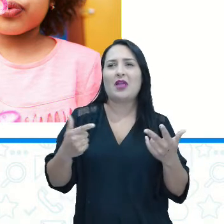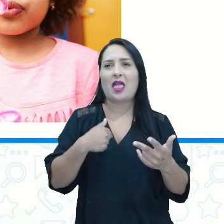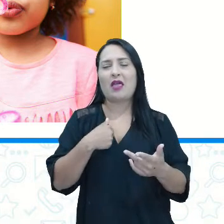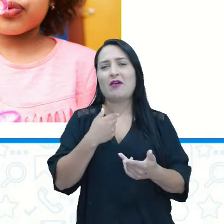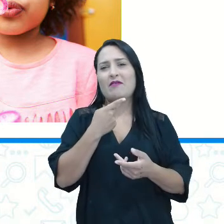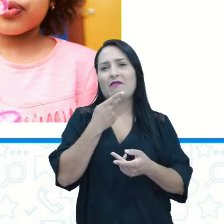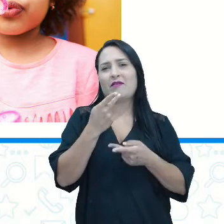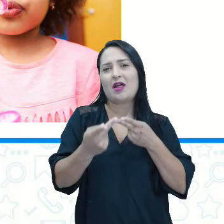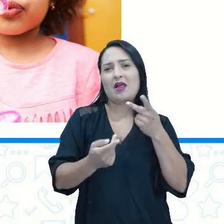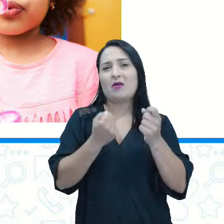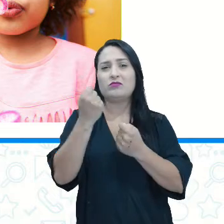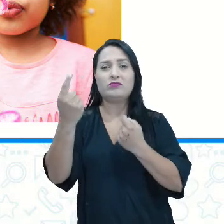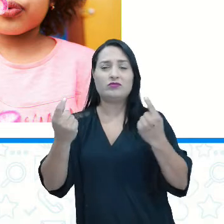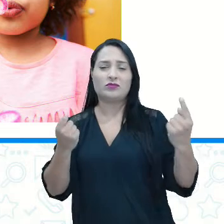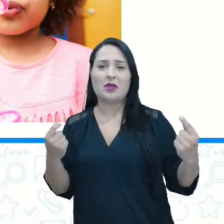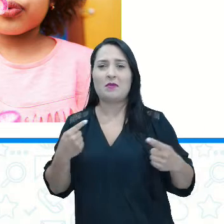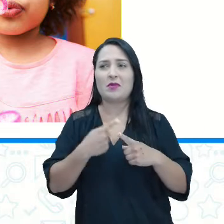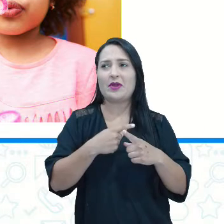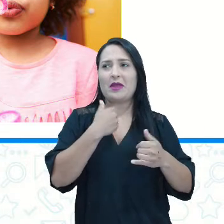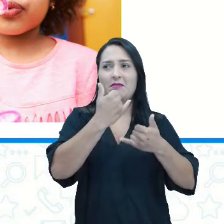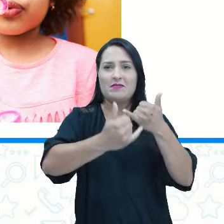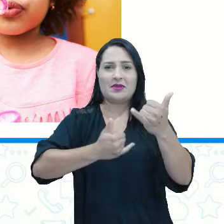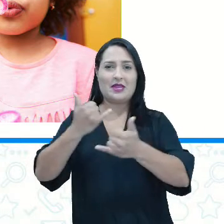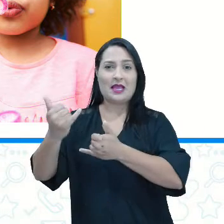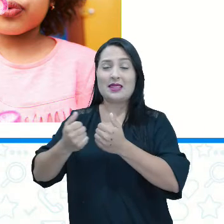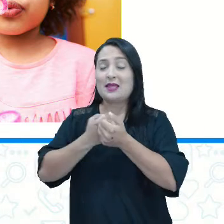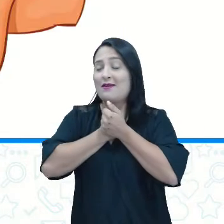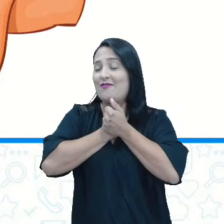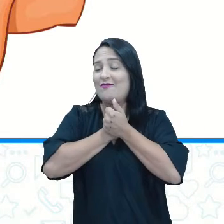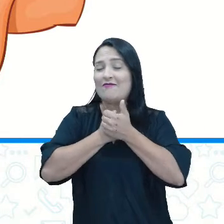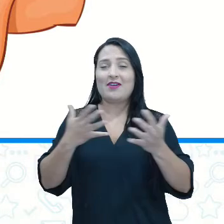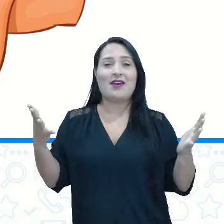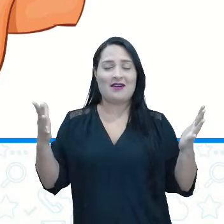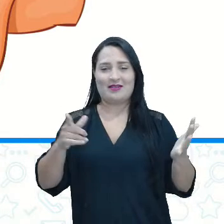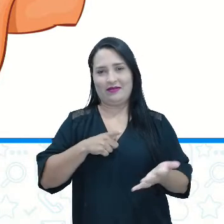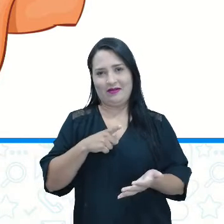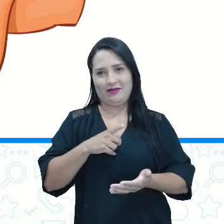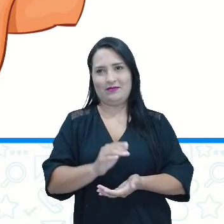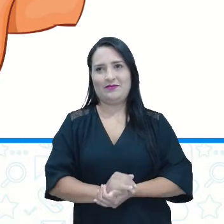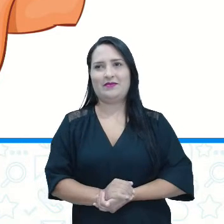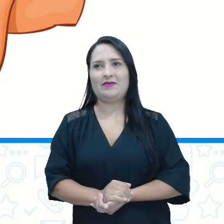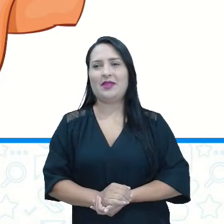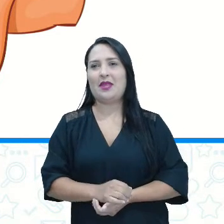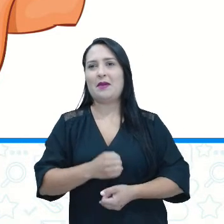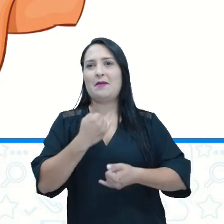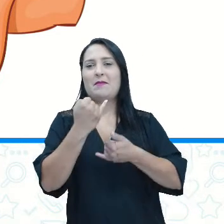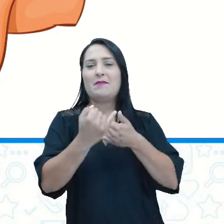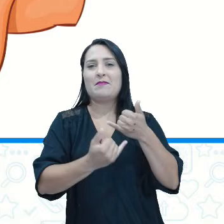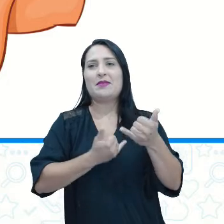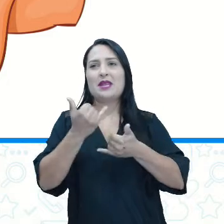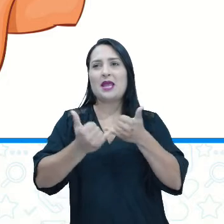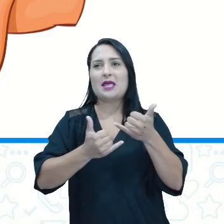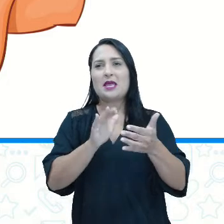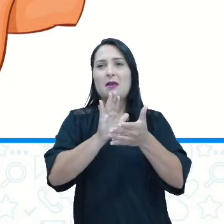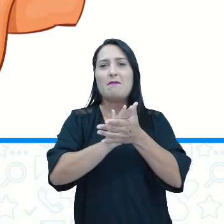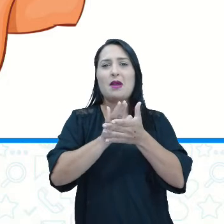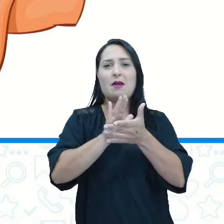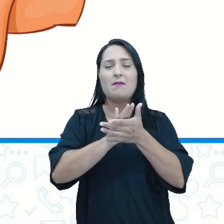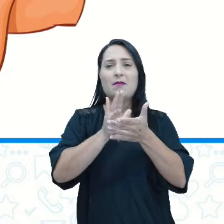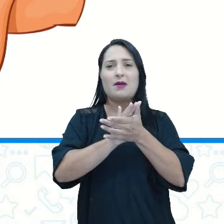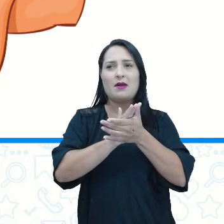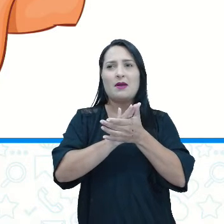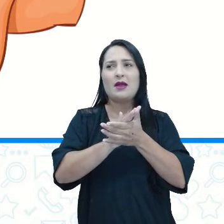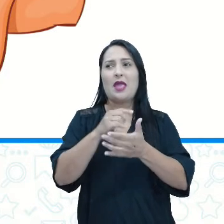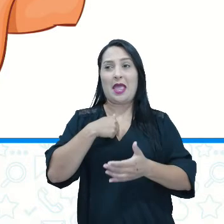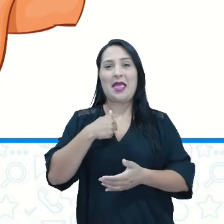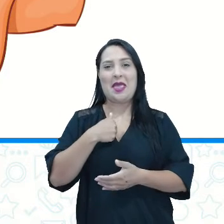citar algumas, pois brincadeiras existem aos milhares. Brincadeira de mão ou bate-palma. Essa